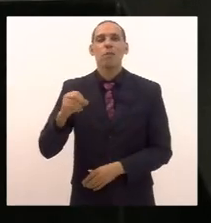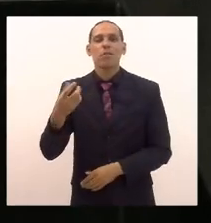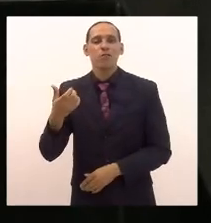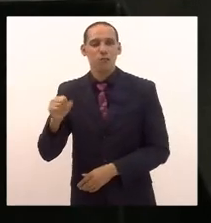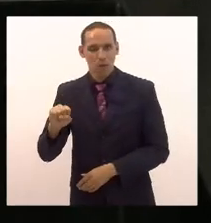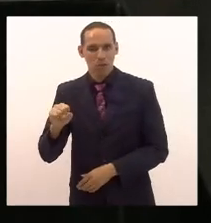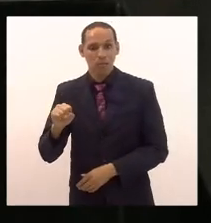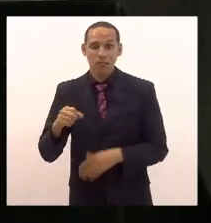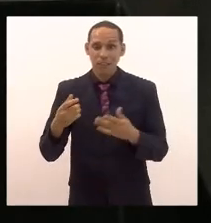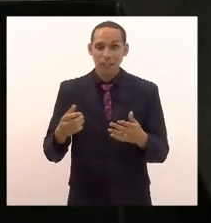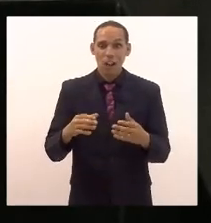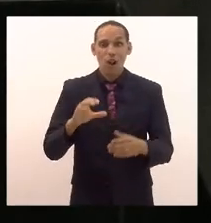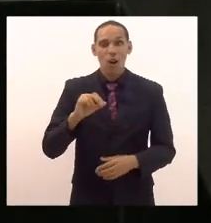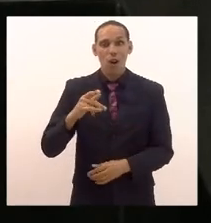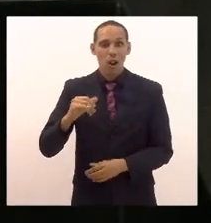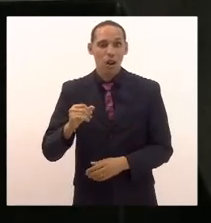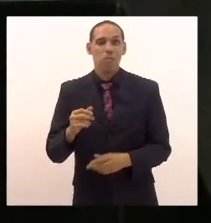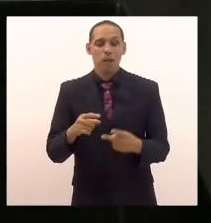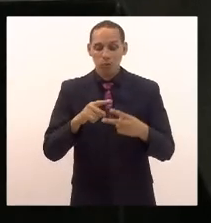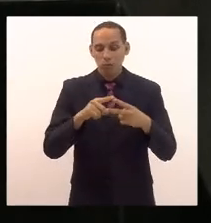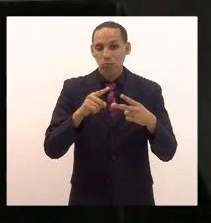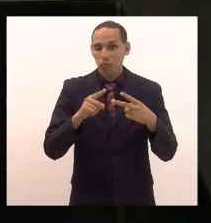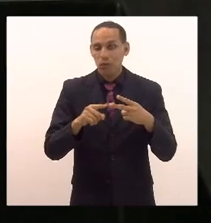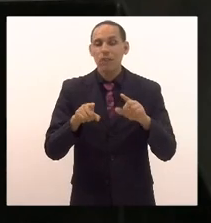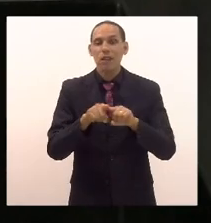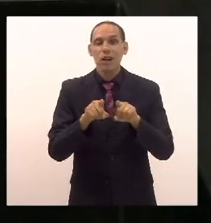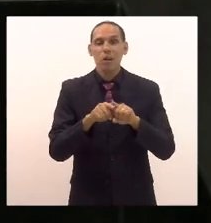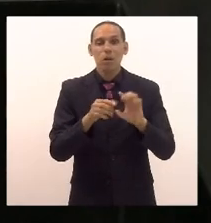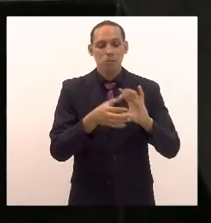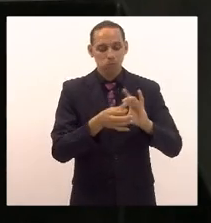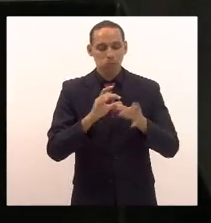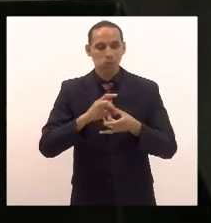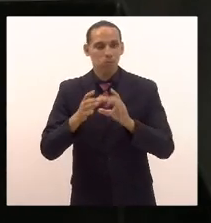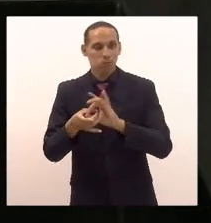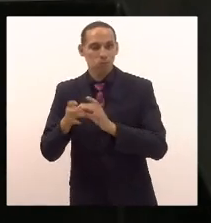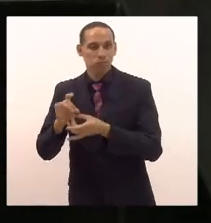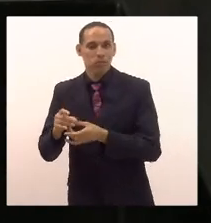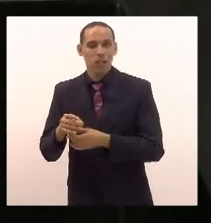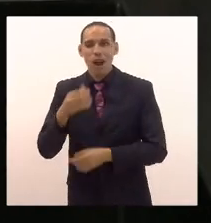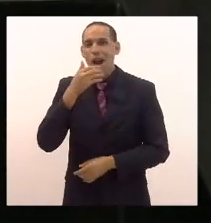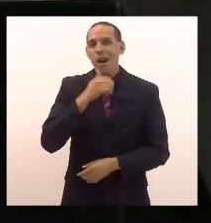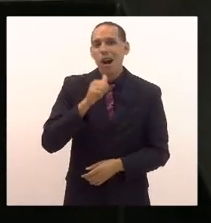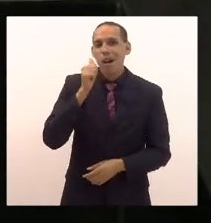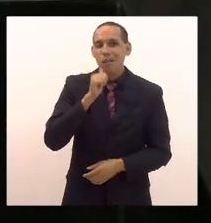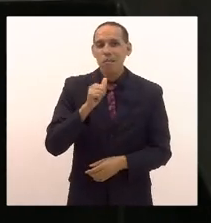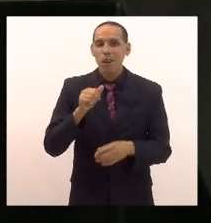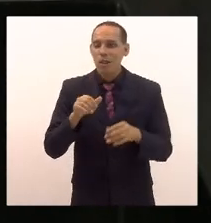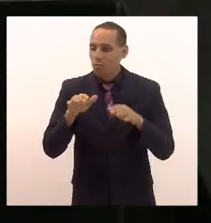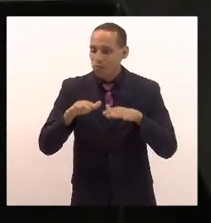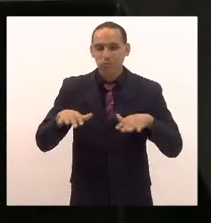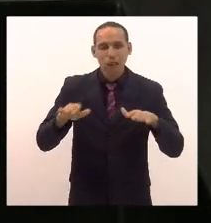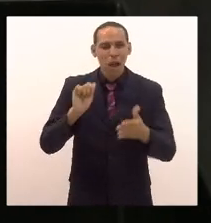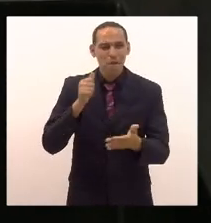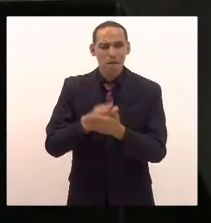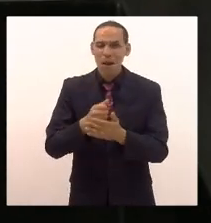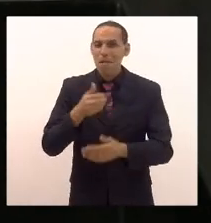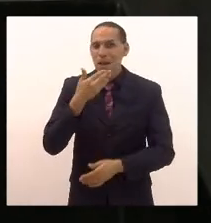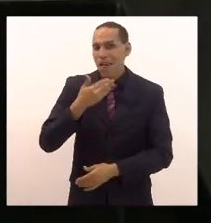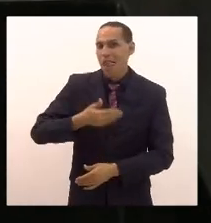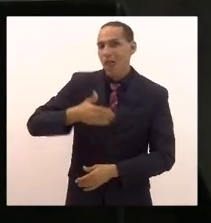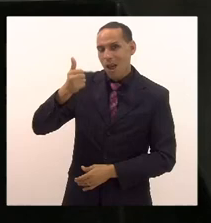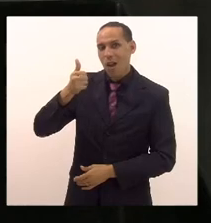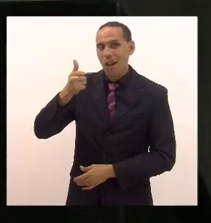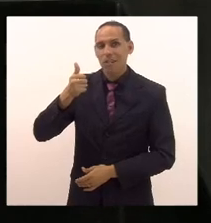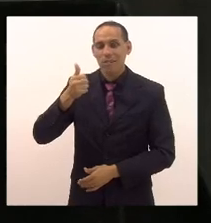ciclos de copas do mundo e Olimpíadas e manter os jogadores e jogadoras entre os mais bem pagos